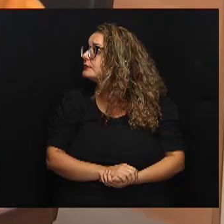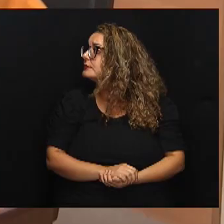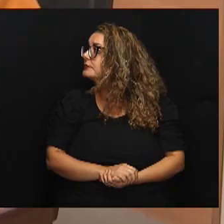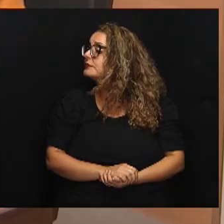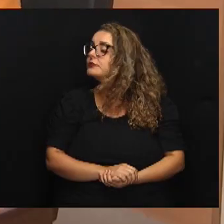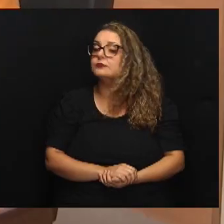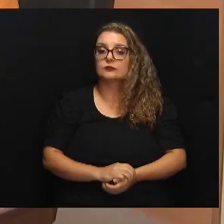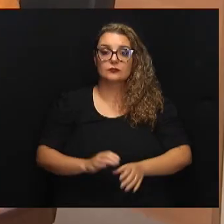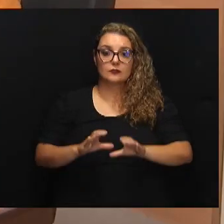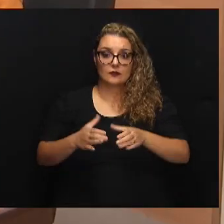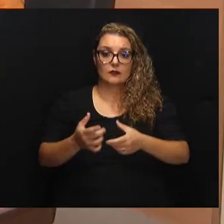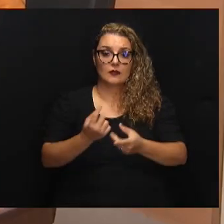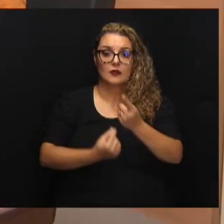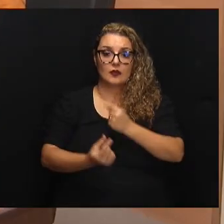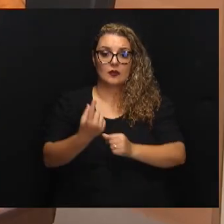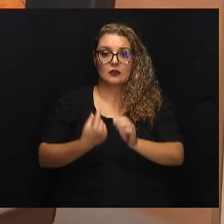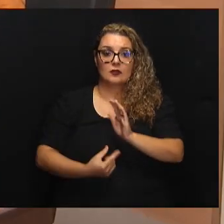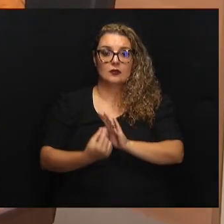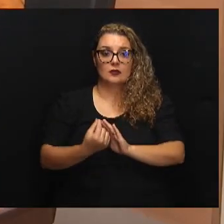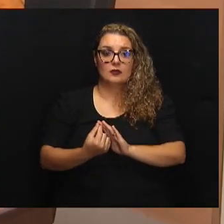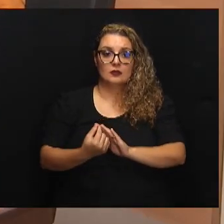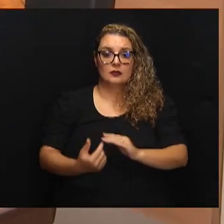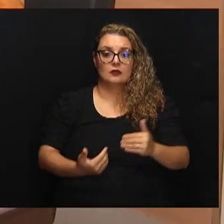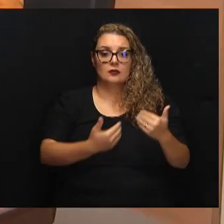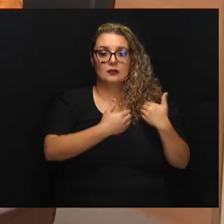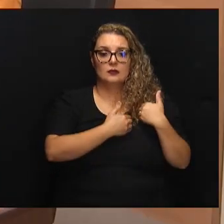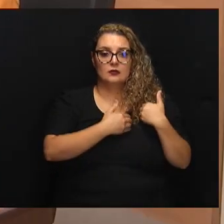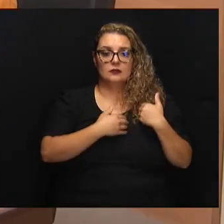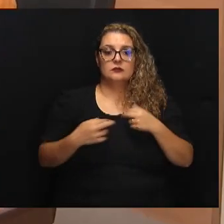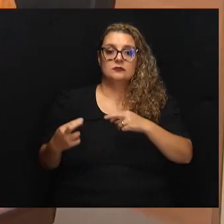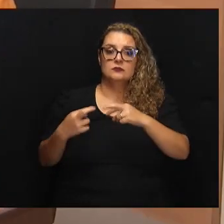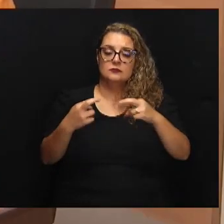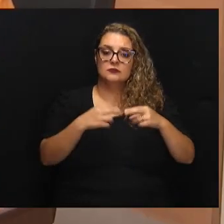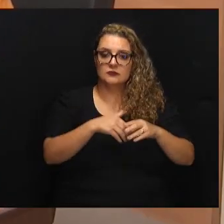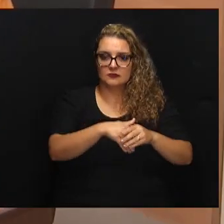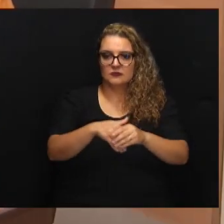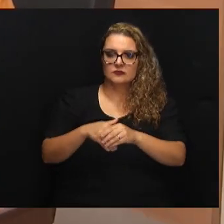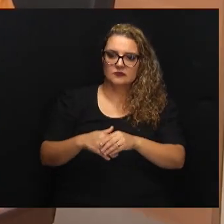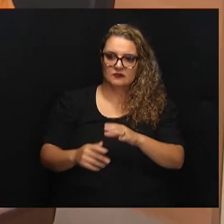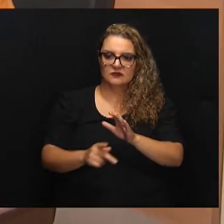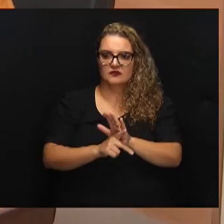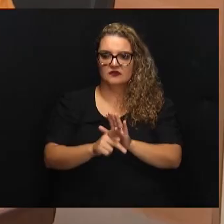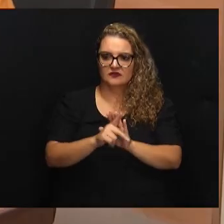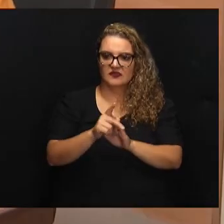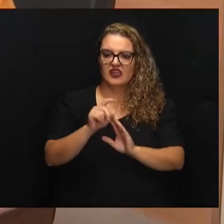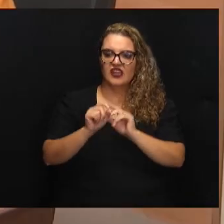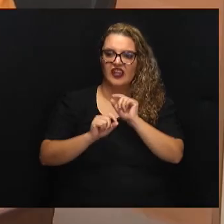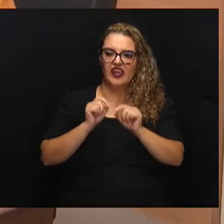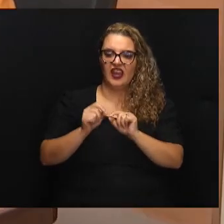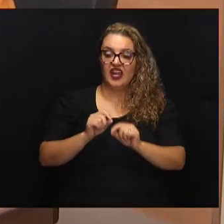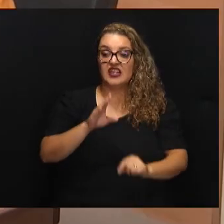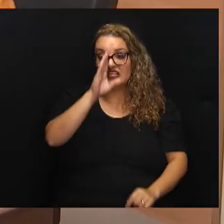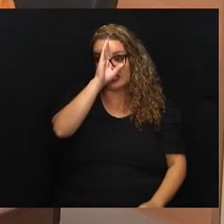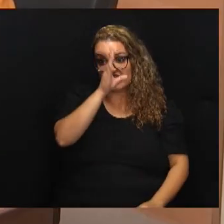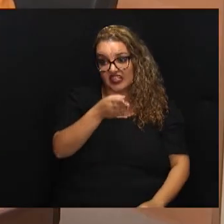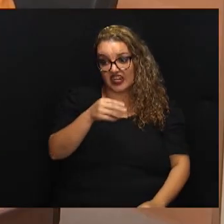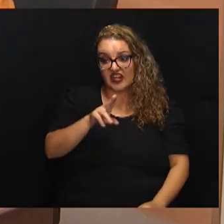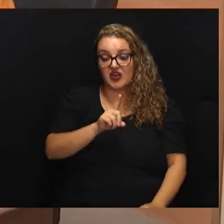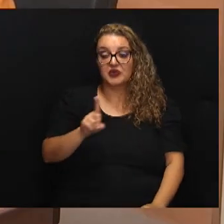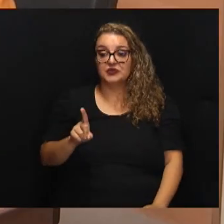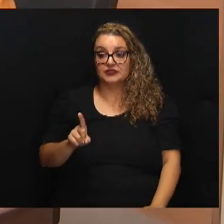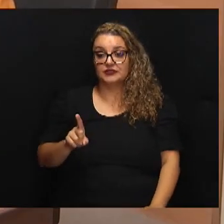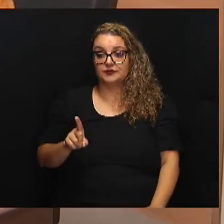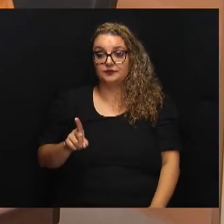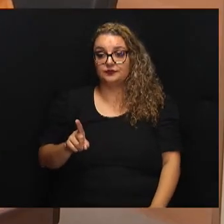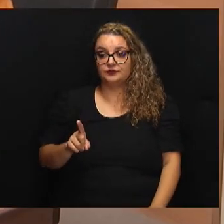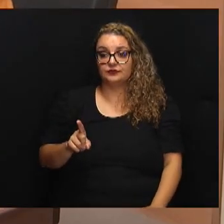A Comissão de Finanças e Orçamento, responsável por apreciar e votar os projetos que, direta ou indiretamente,